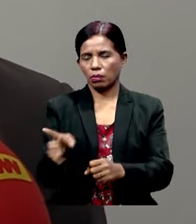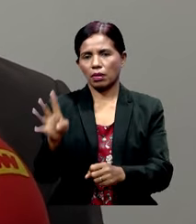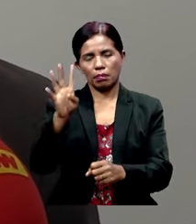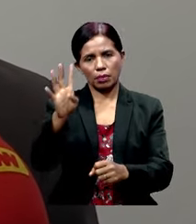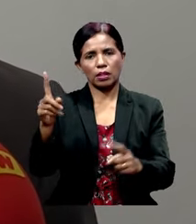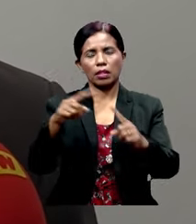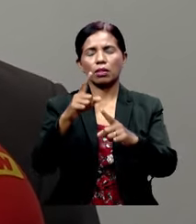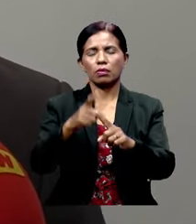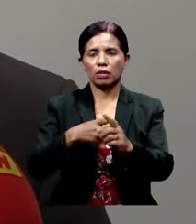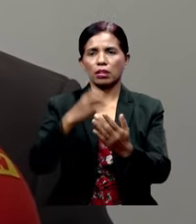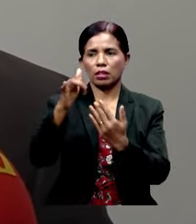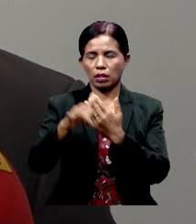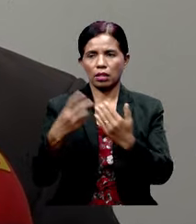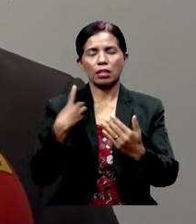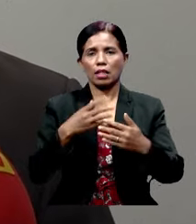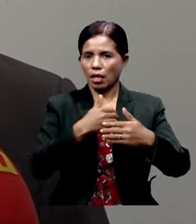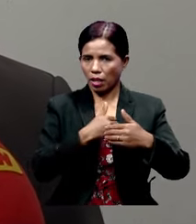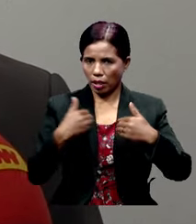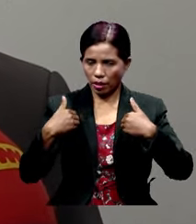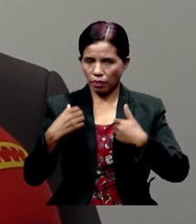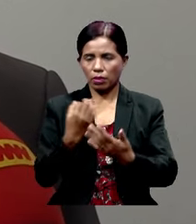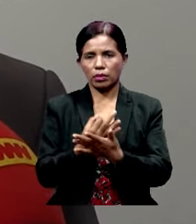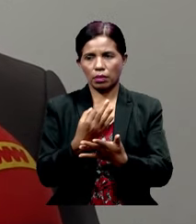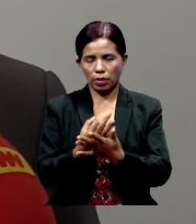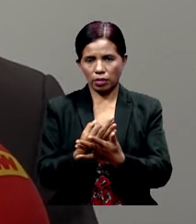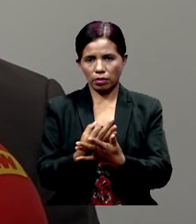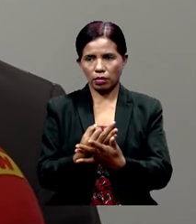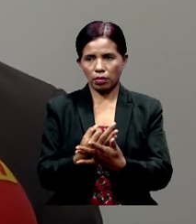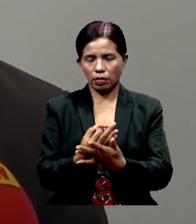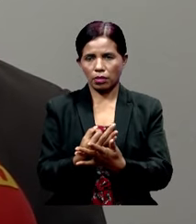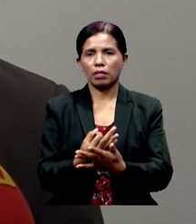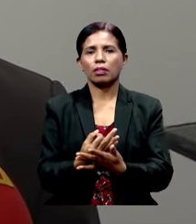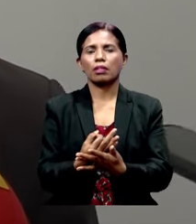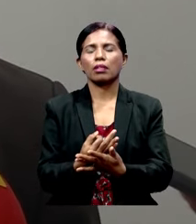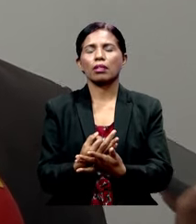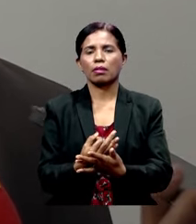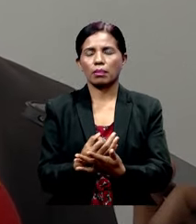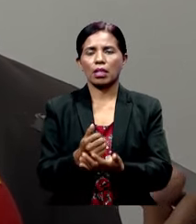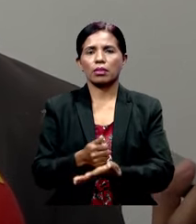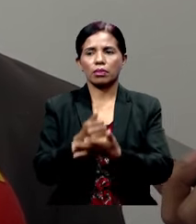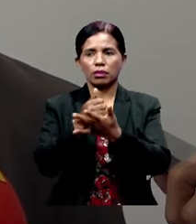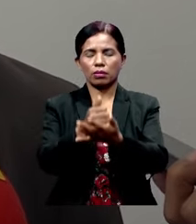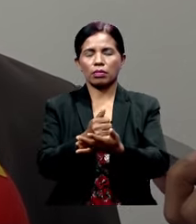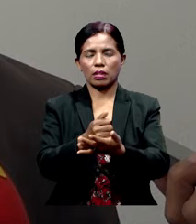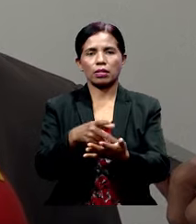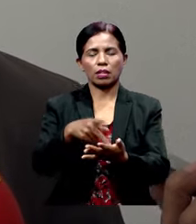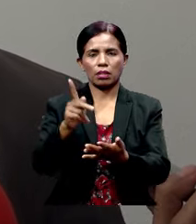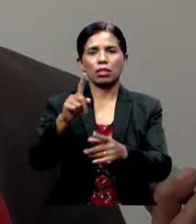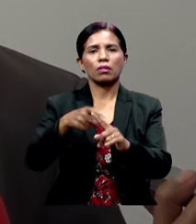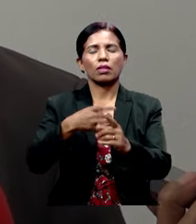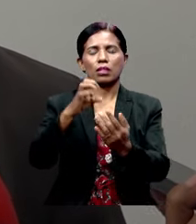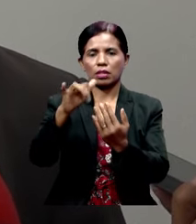mos ite e a regime do décimo na beke bele halo hela nasa bele sustenta hela despesa se e a fulang